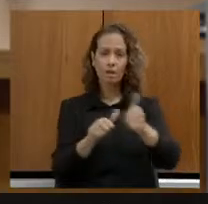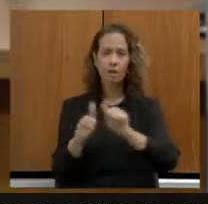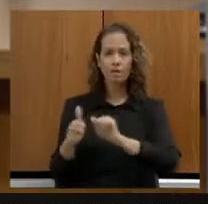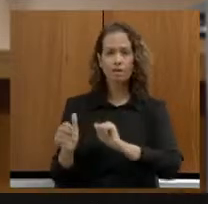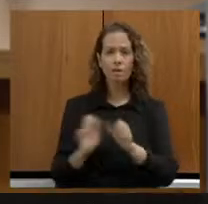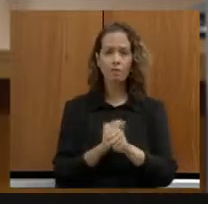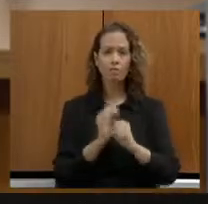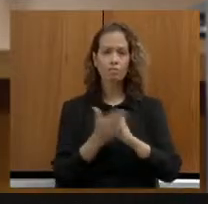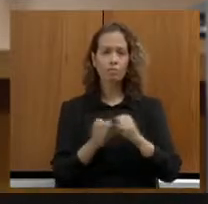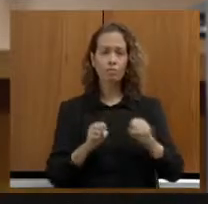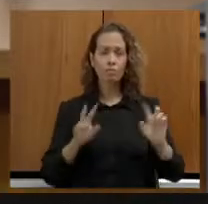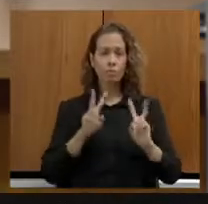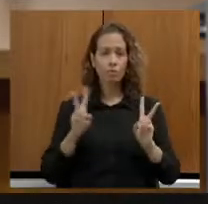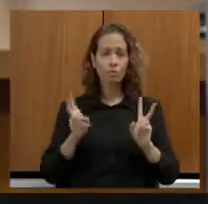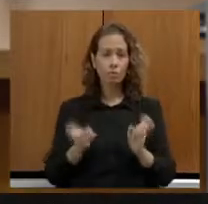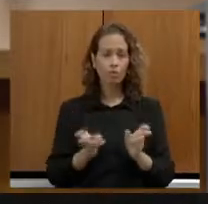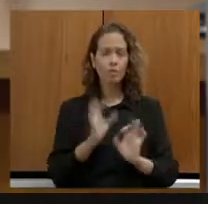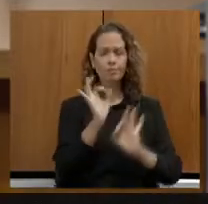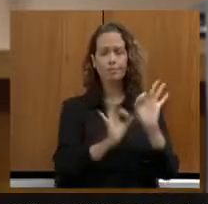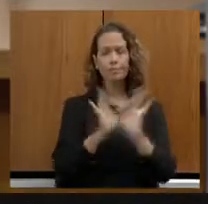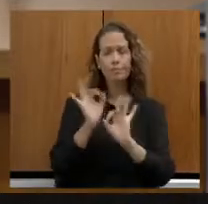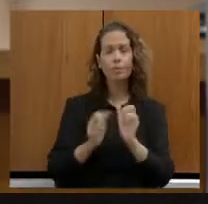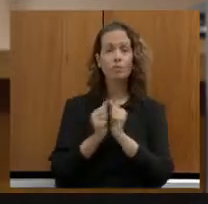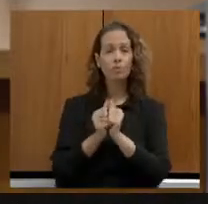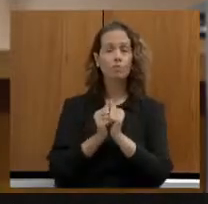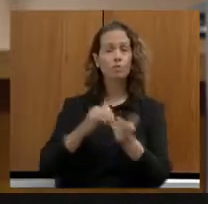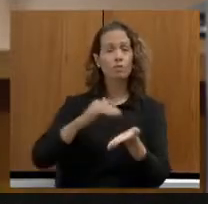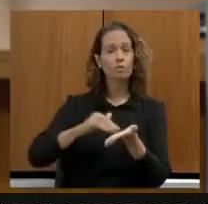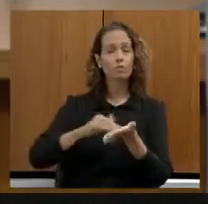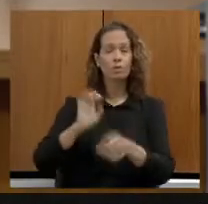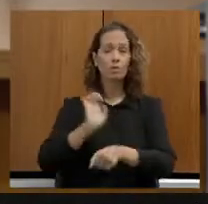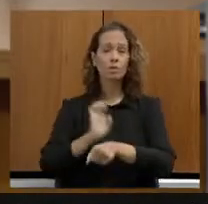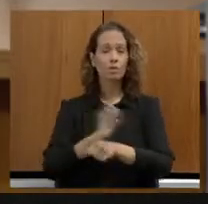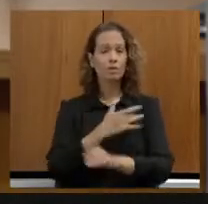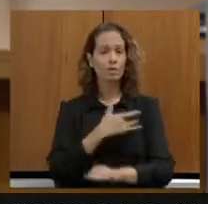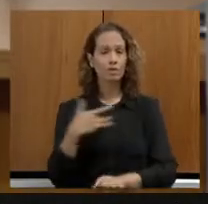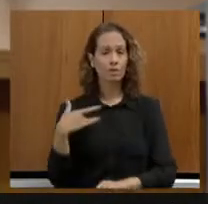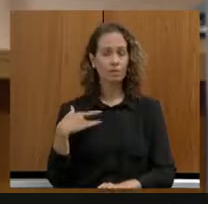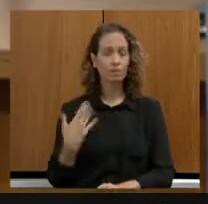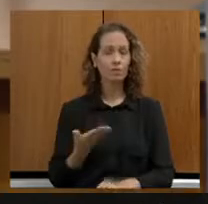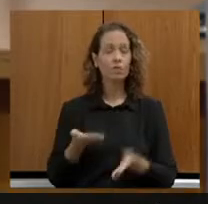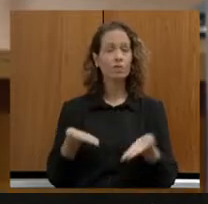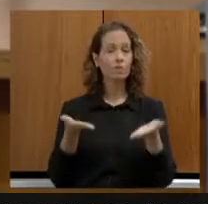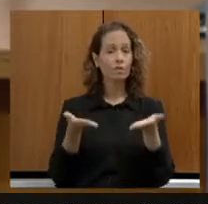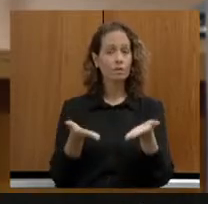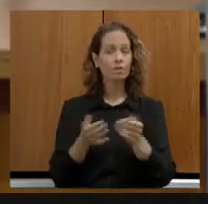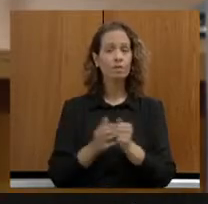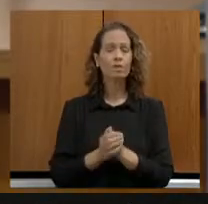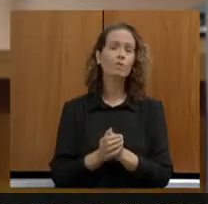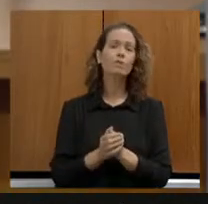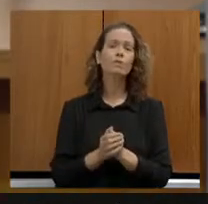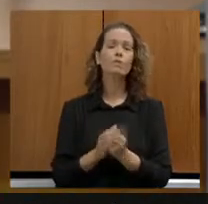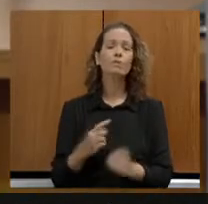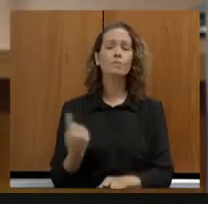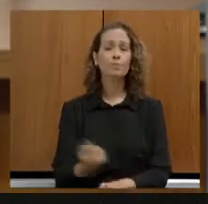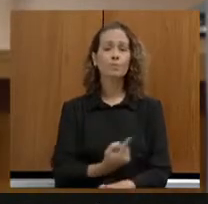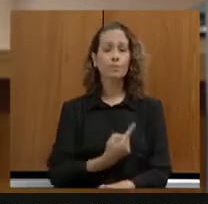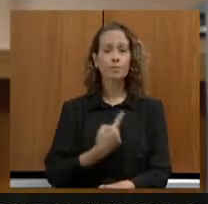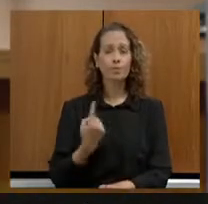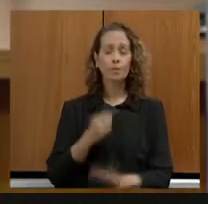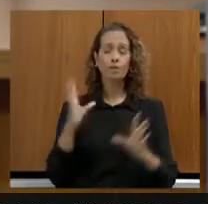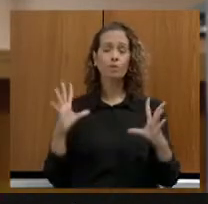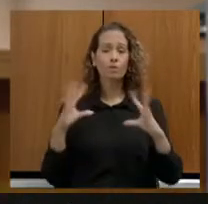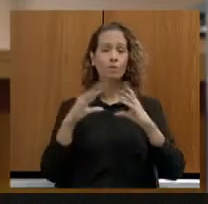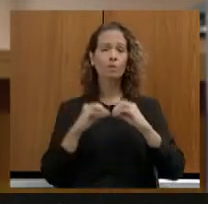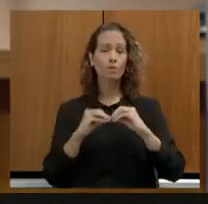muito EA de forma muito coordenada com a secretaria de estado de saúde e isso nos trouxe a no momento da